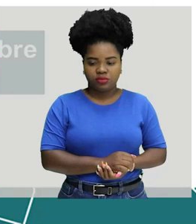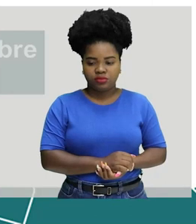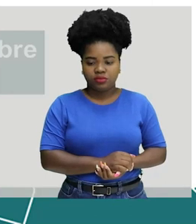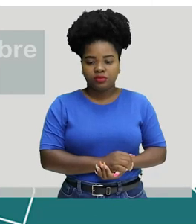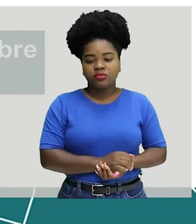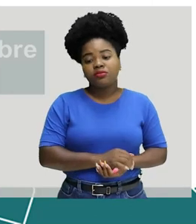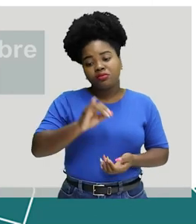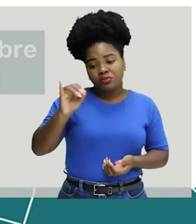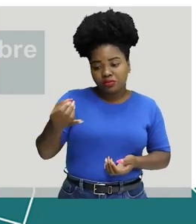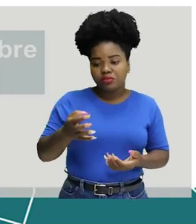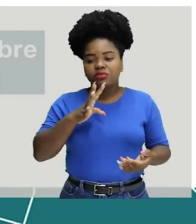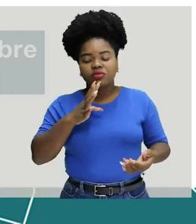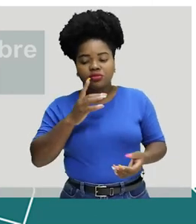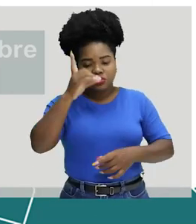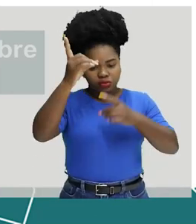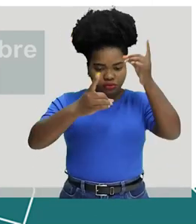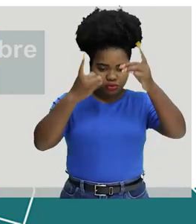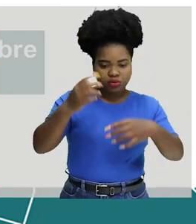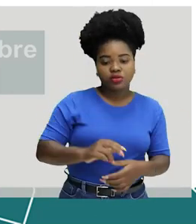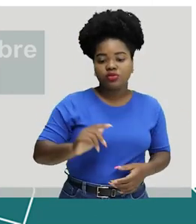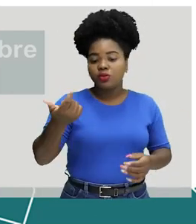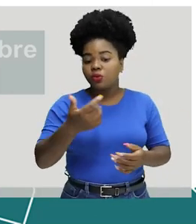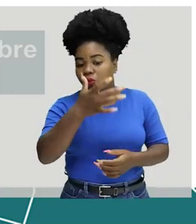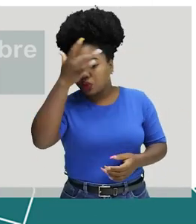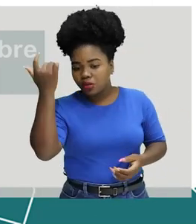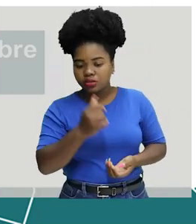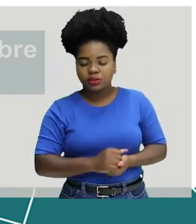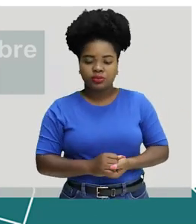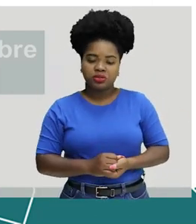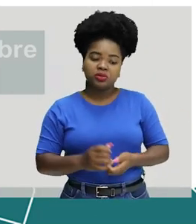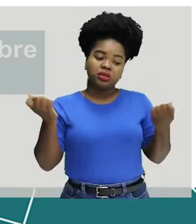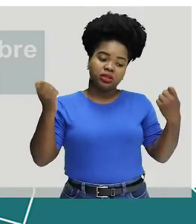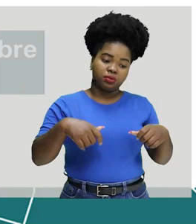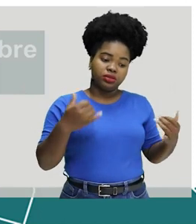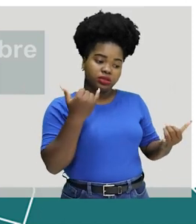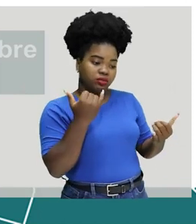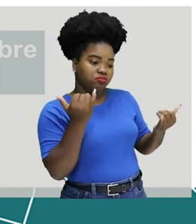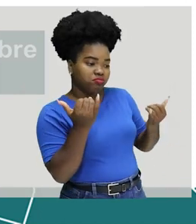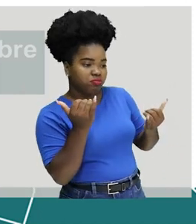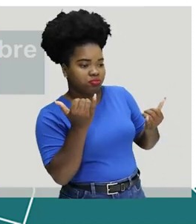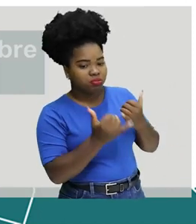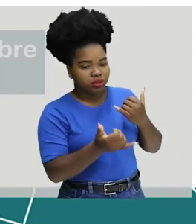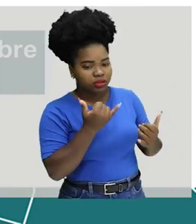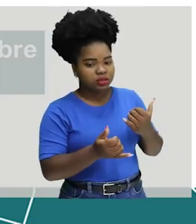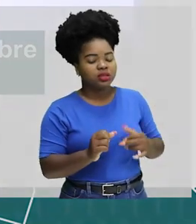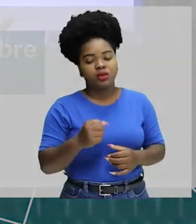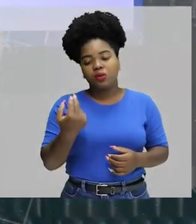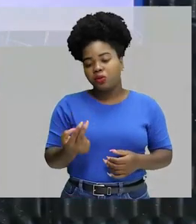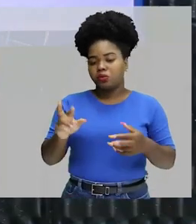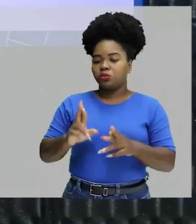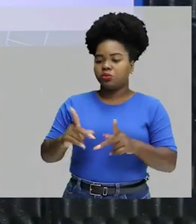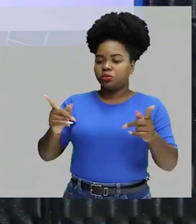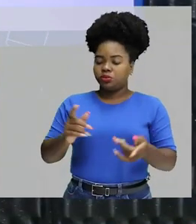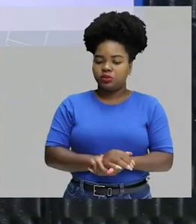pessoas ideias que são semelhantes à nossas à nossas ideias que são diferentes Então se todos tivessem a mesma